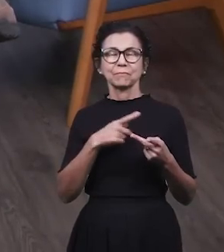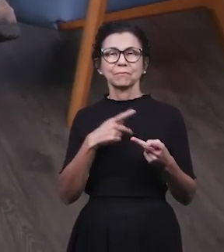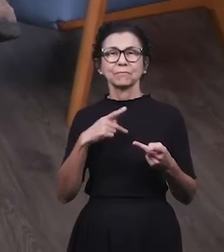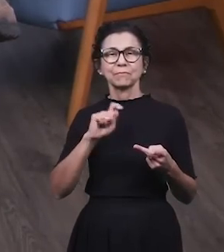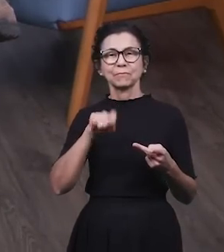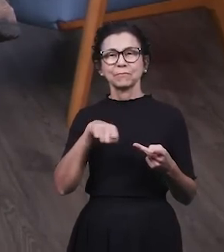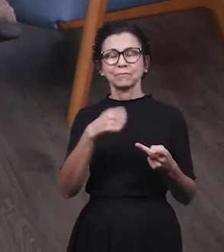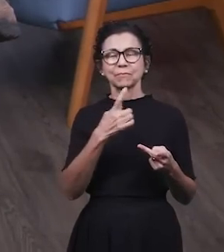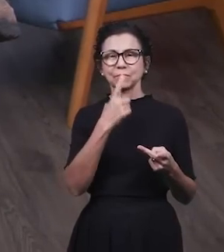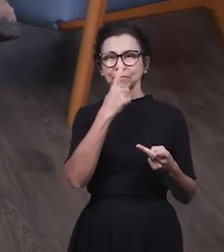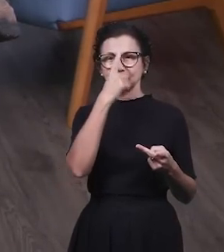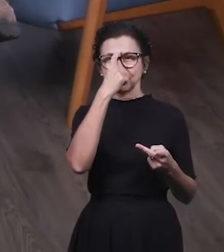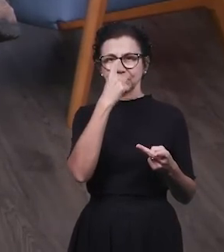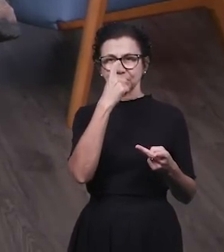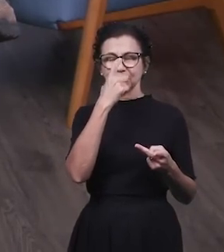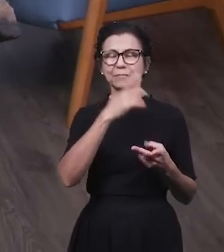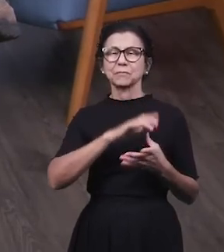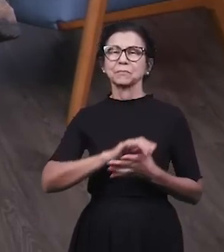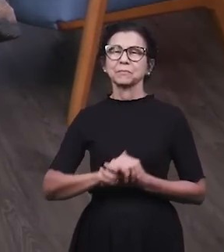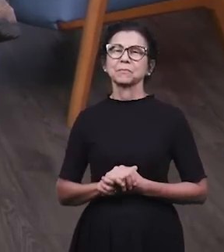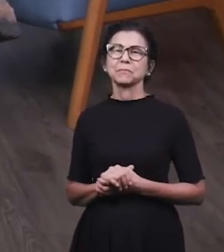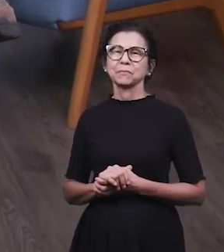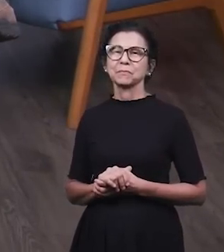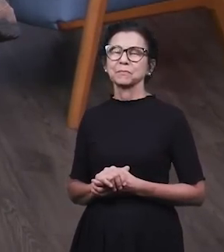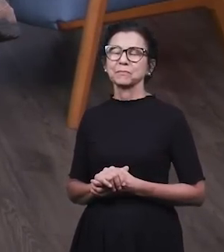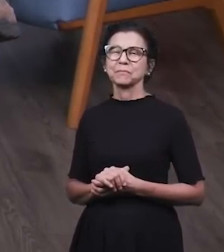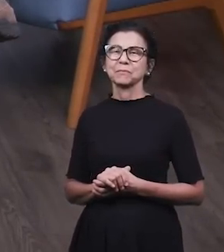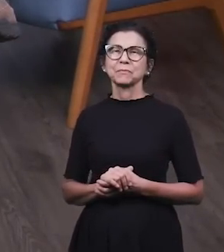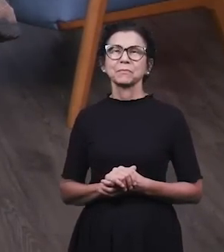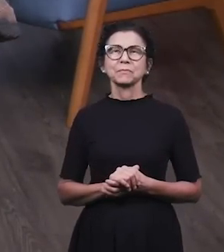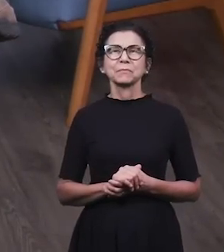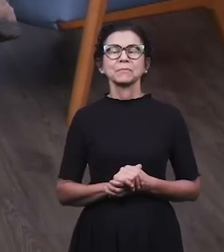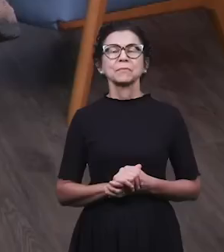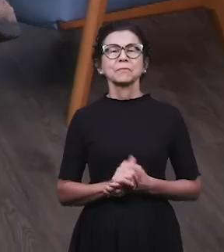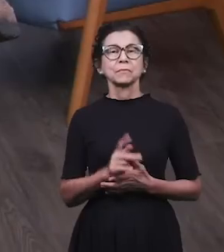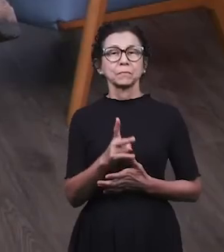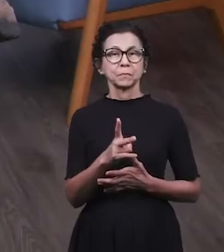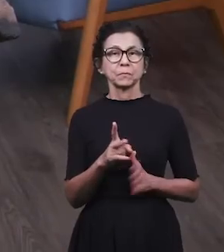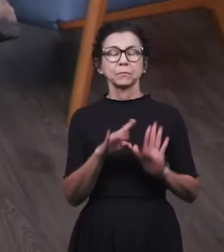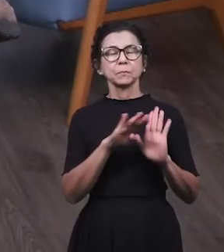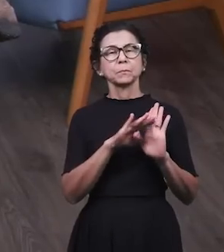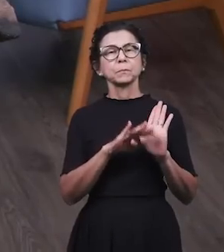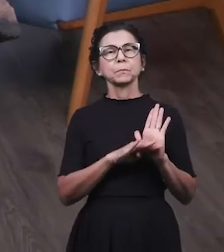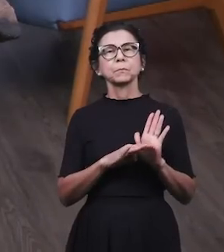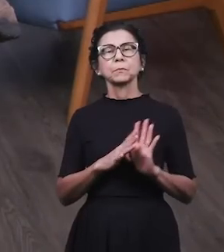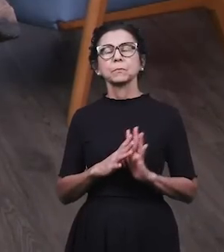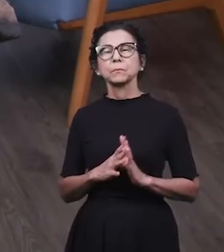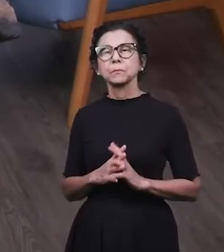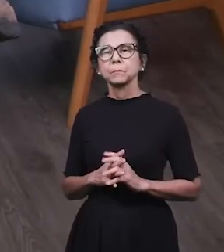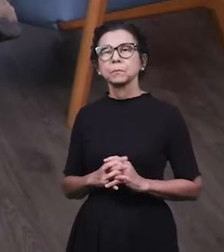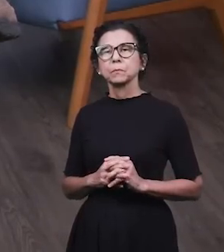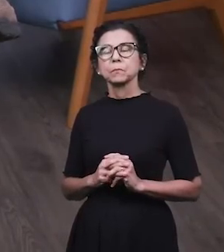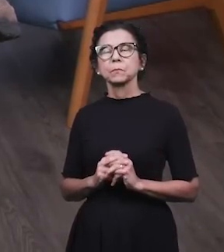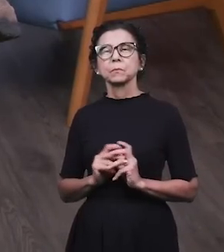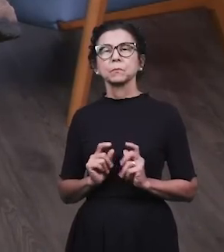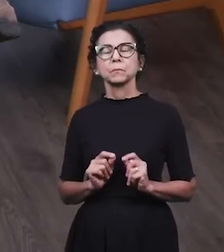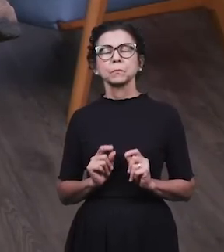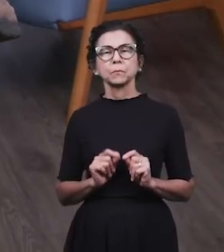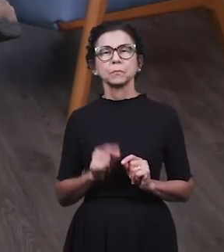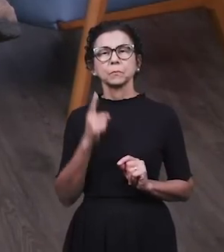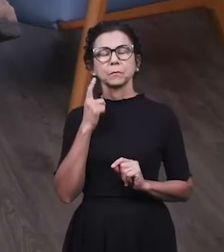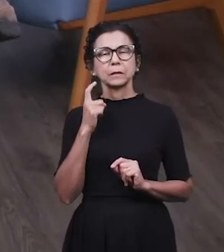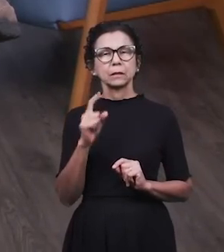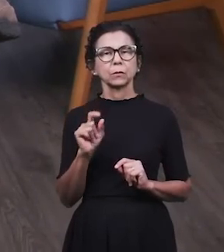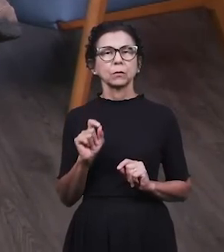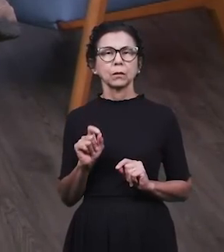todos queridos. Amém. Vamos lá, vamos seguir então com o programa de hoje. E há um aspecto interessante